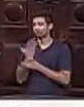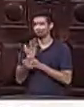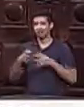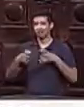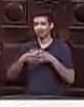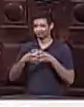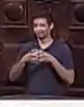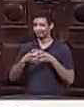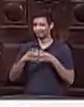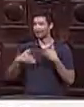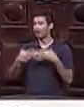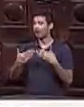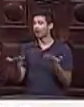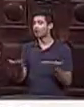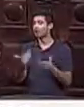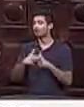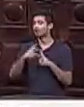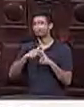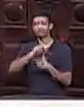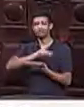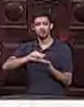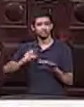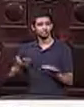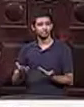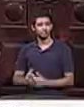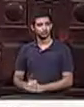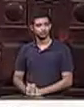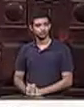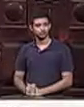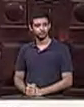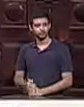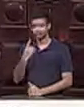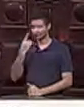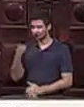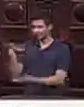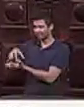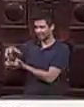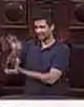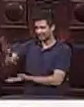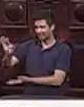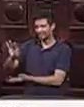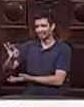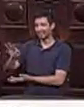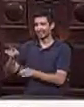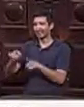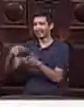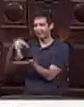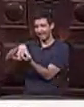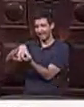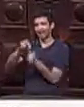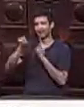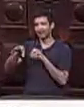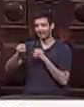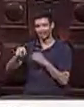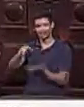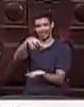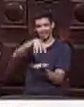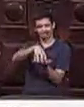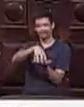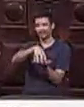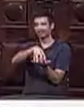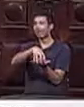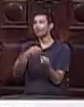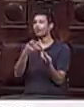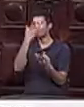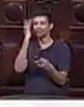contrassenso aí, onde a gente vê o desmonte das nossas universidades, do nosso campo de educação, do sistema de assistência social,